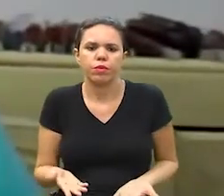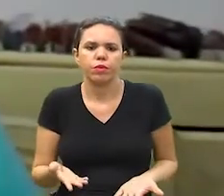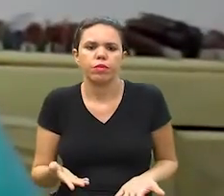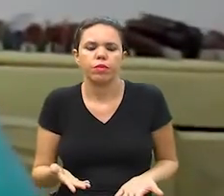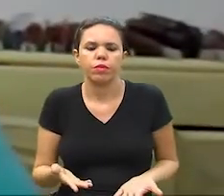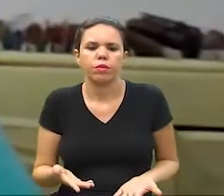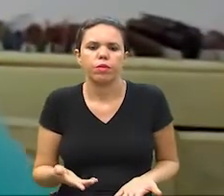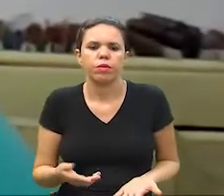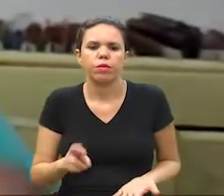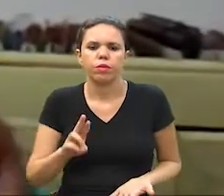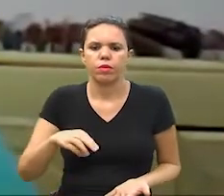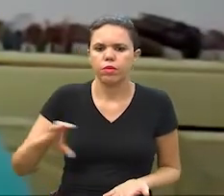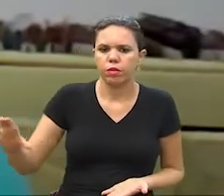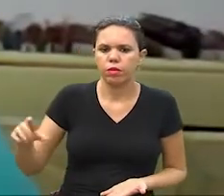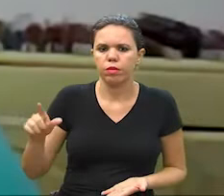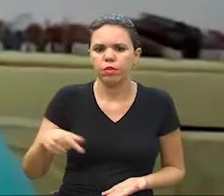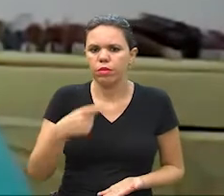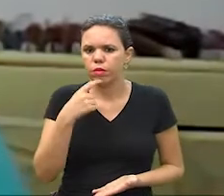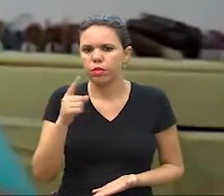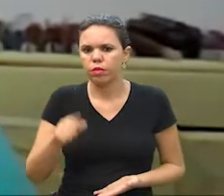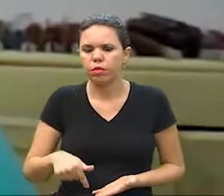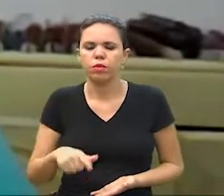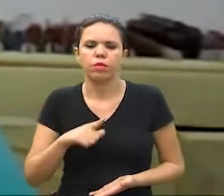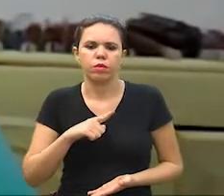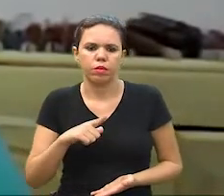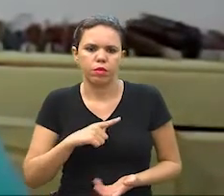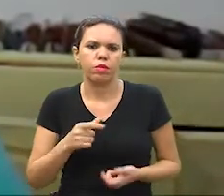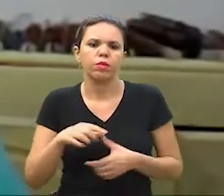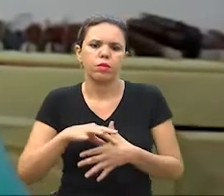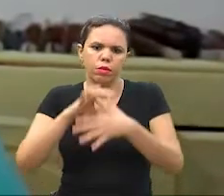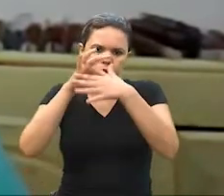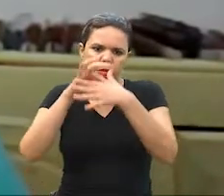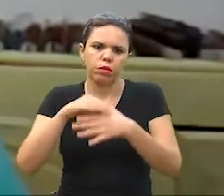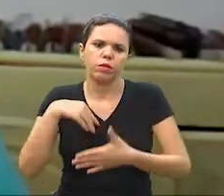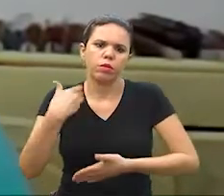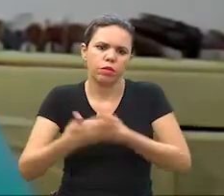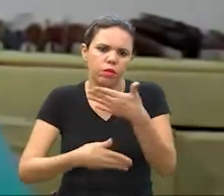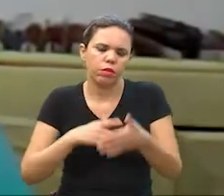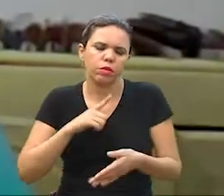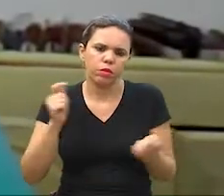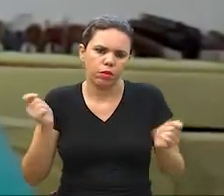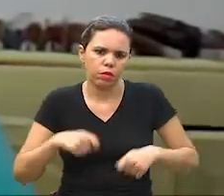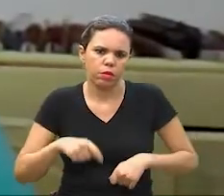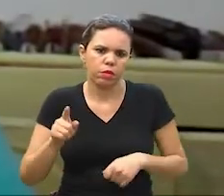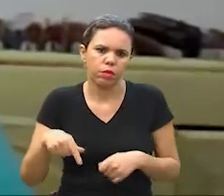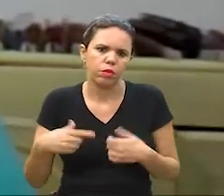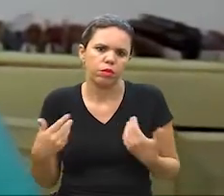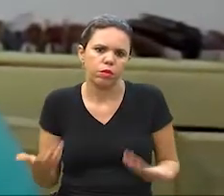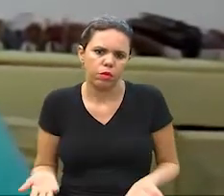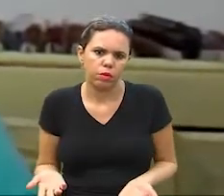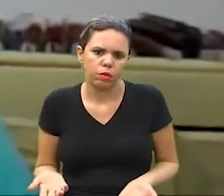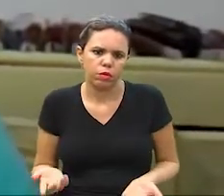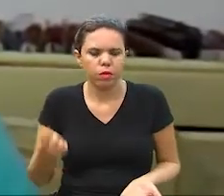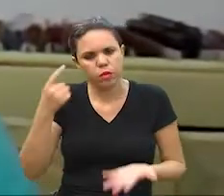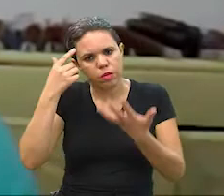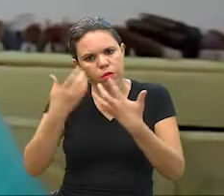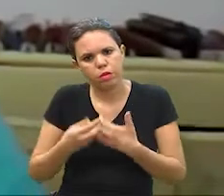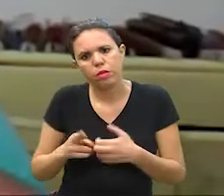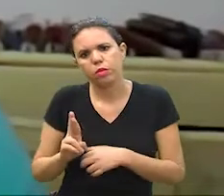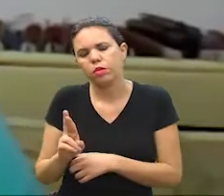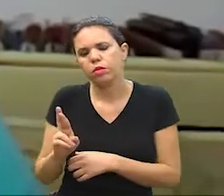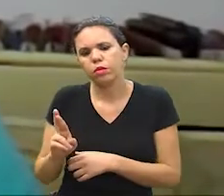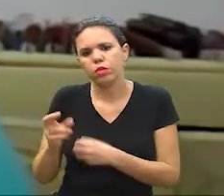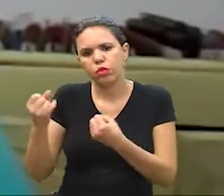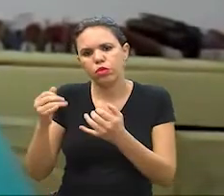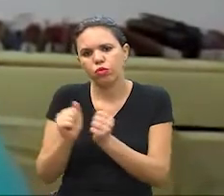região metropolitana. Campinas tem que liderar esse processo e tem condição para isso. Eu penso que a doutora Carmen há